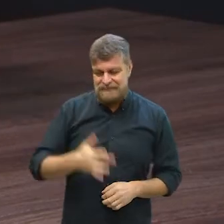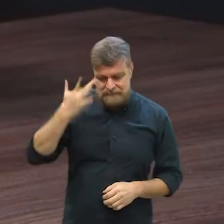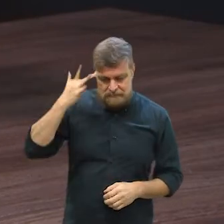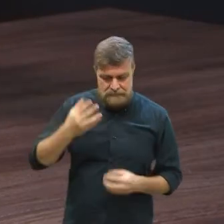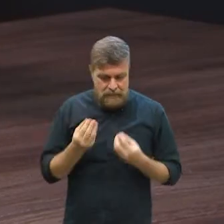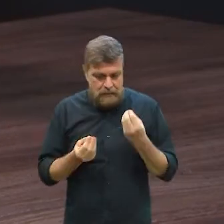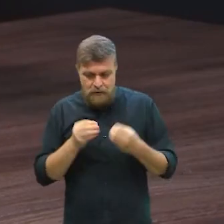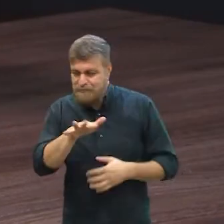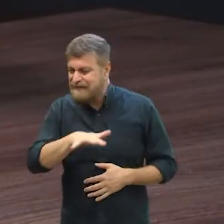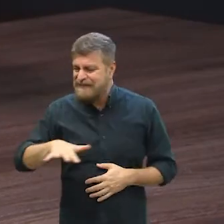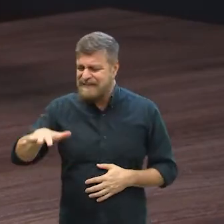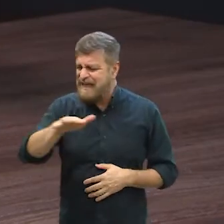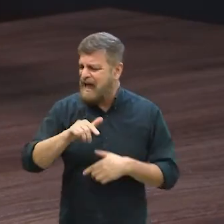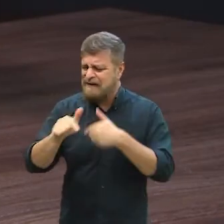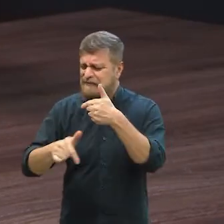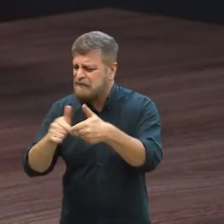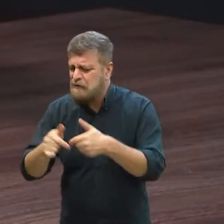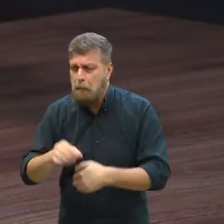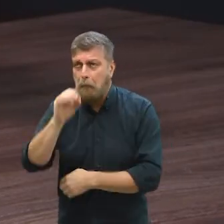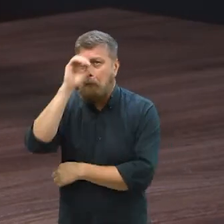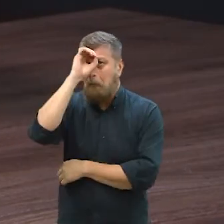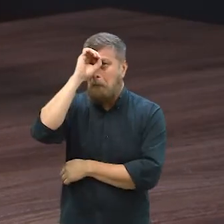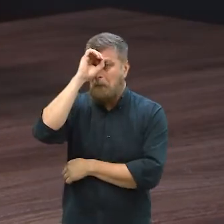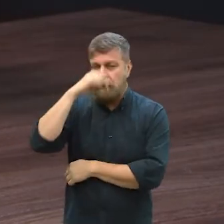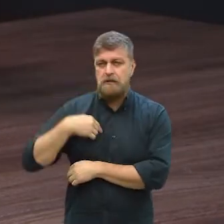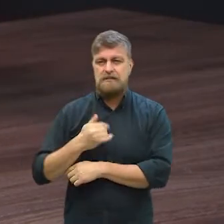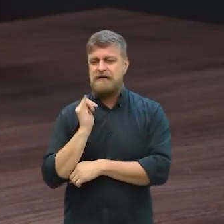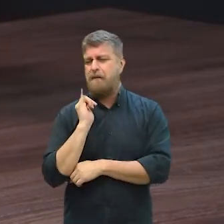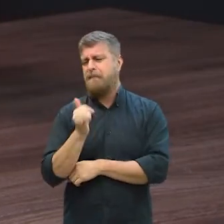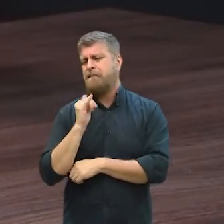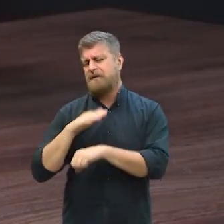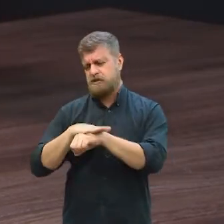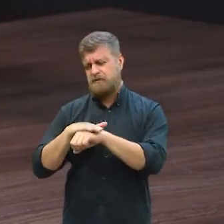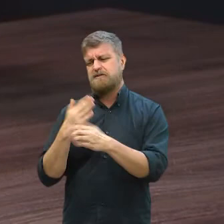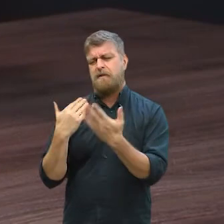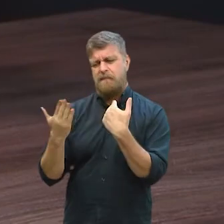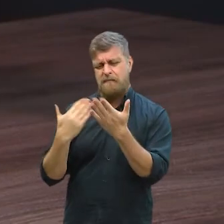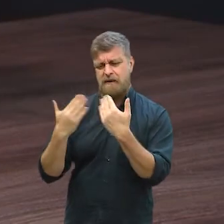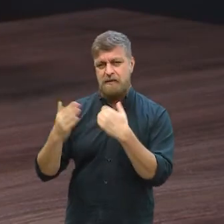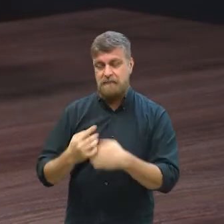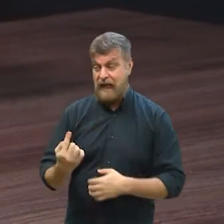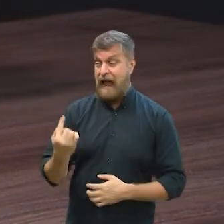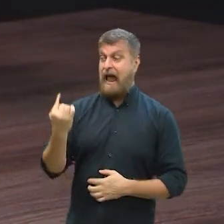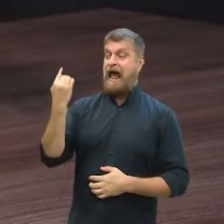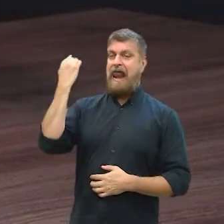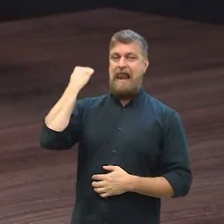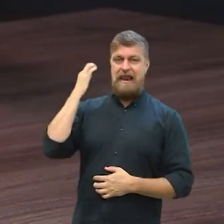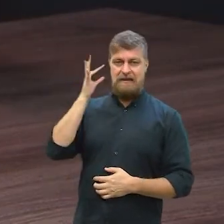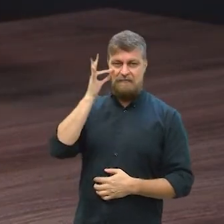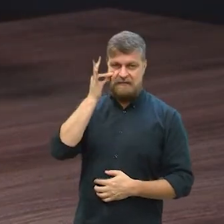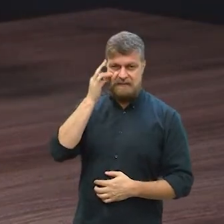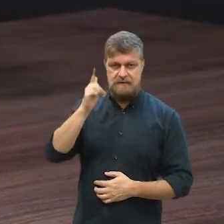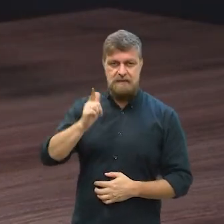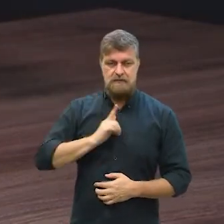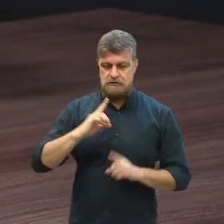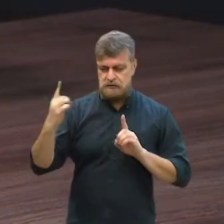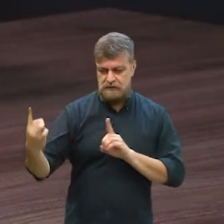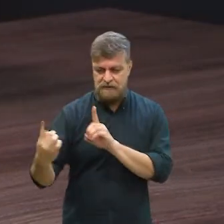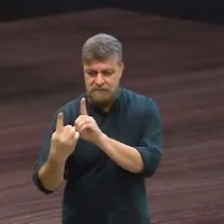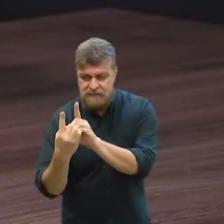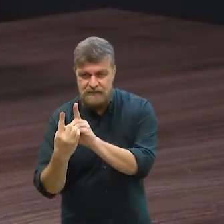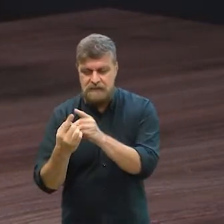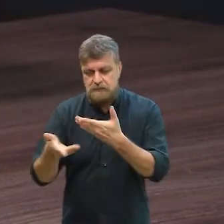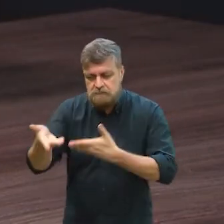não tem certeza do que quer, uma série de coisas. A gente já falou muito com vocês, naquela época do presencial, a gente